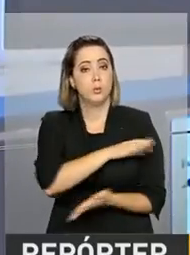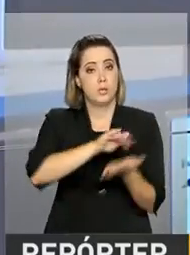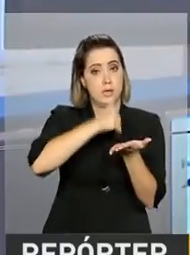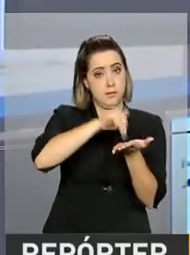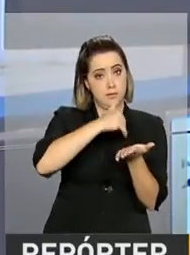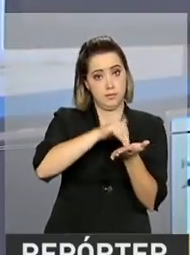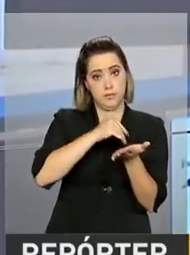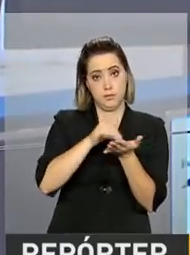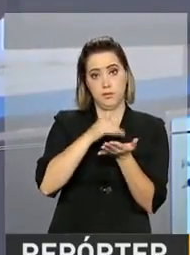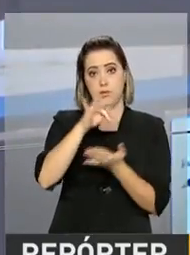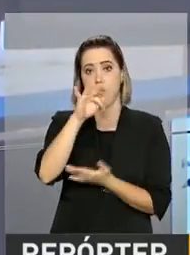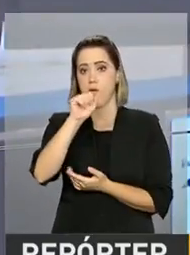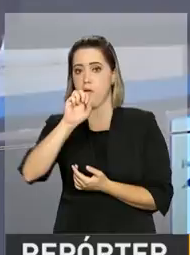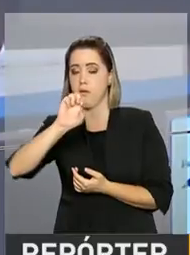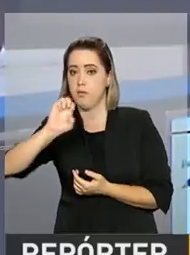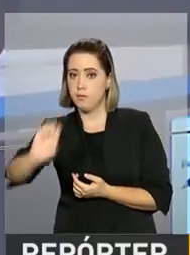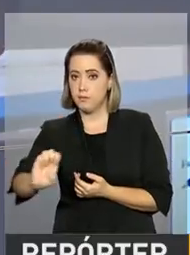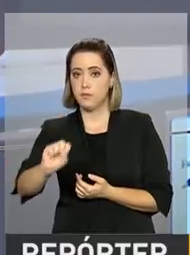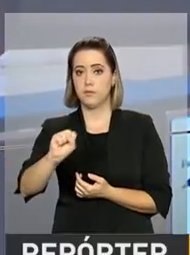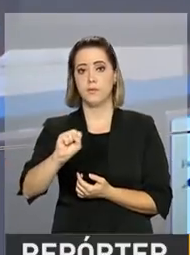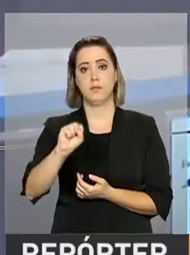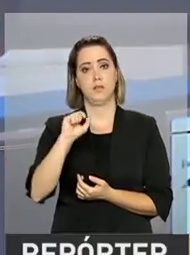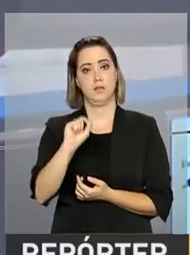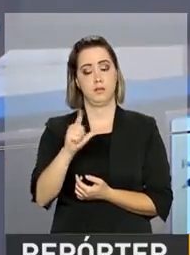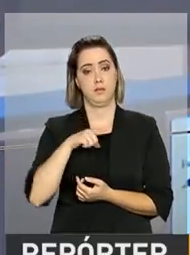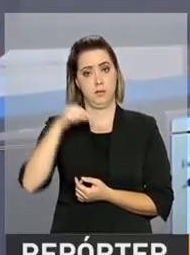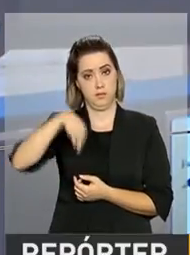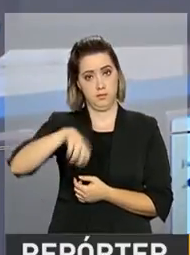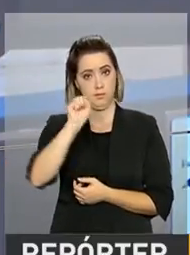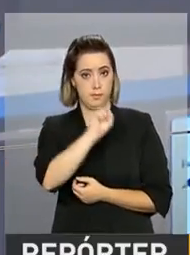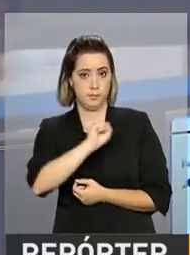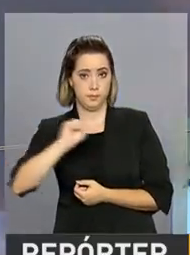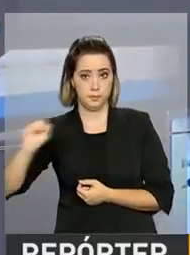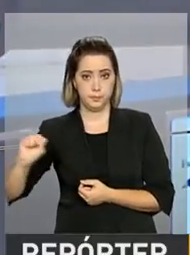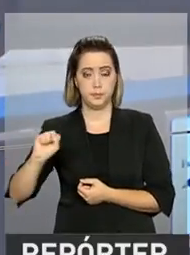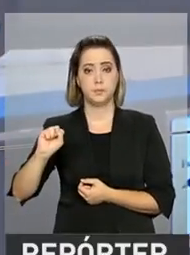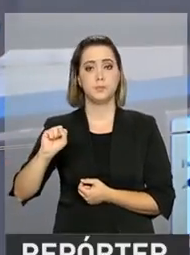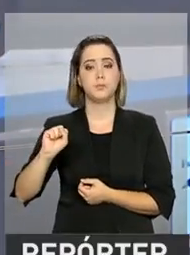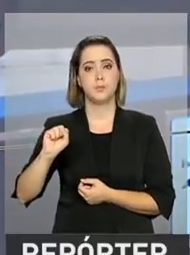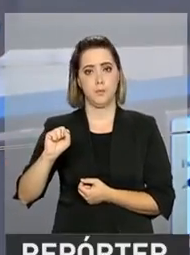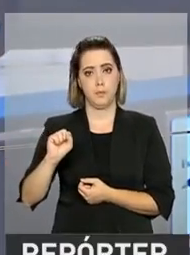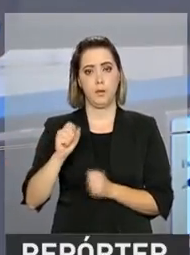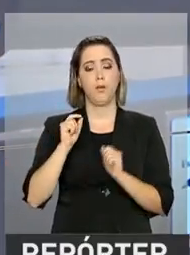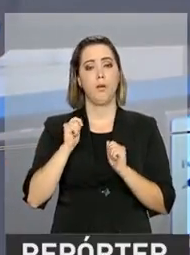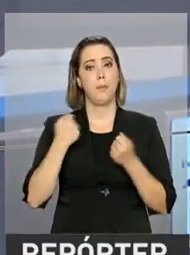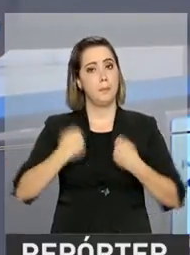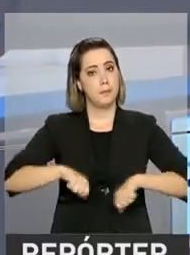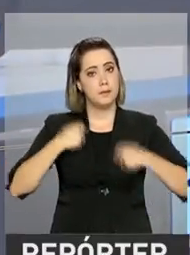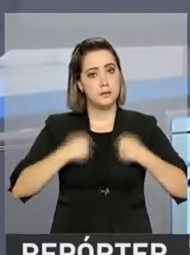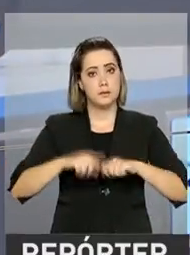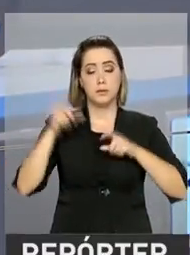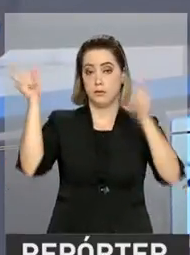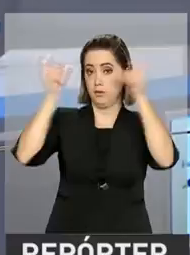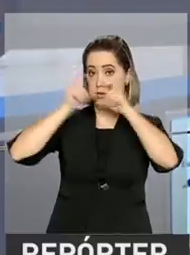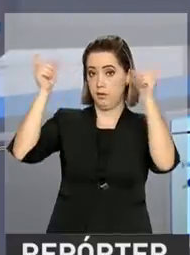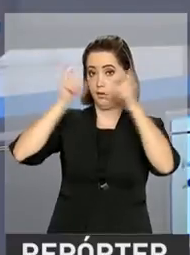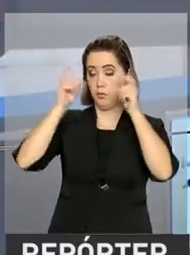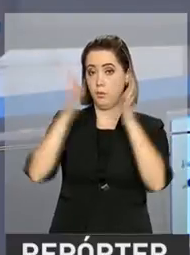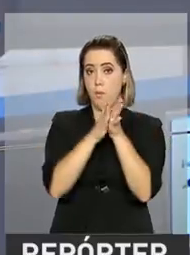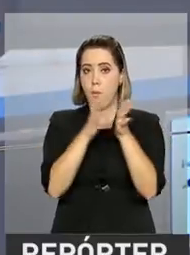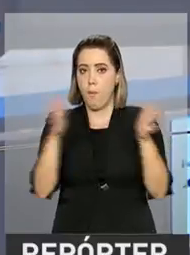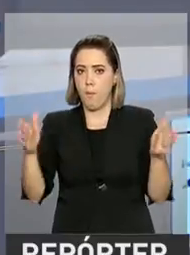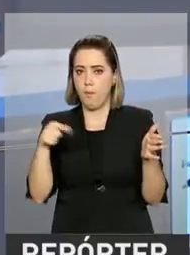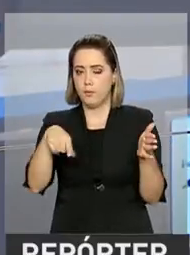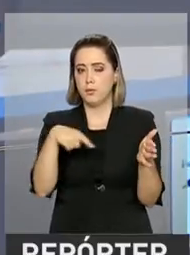inscreveram no processo seletivo do fundo de financiamento estudantil o fies deste semestre devem ficar atentos o